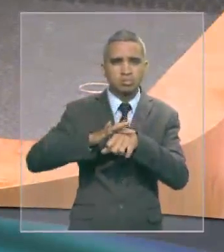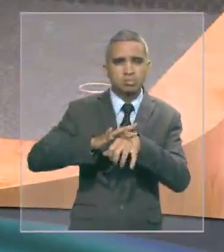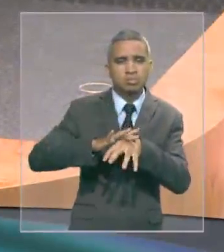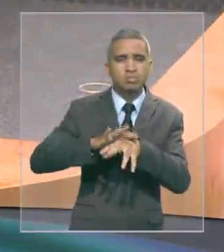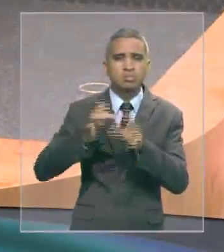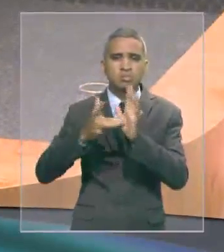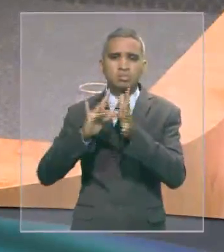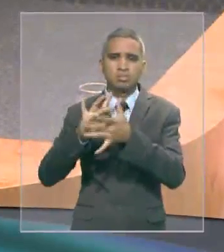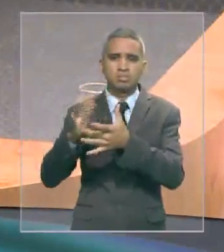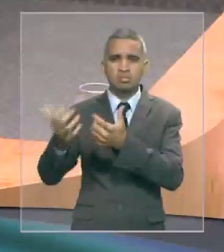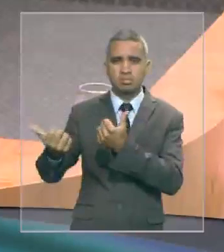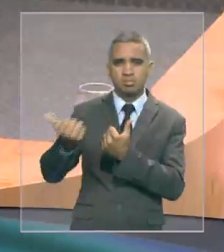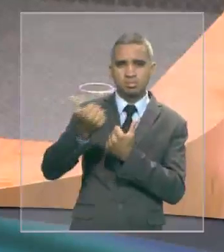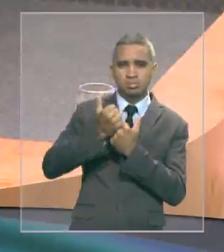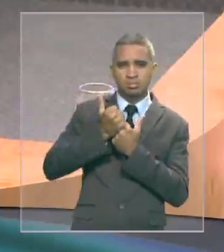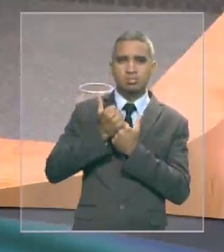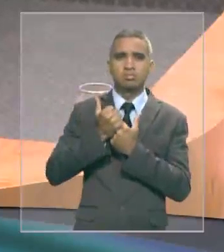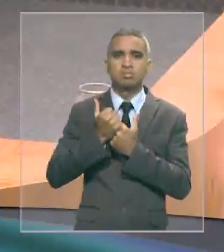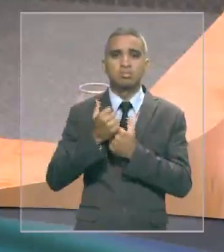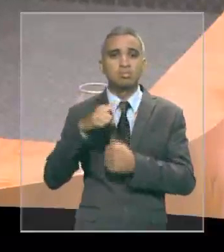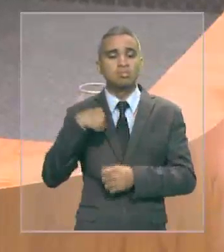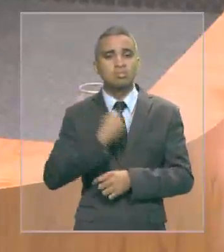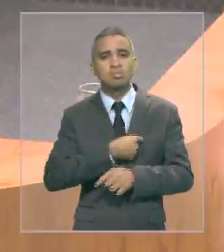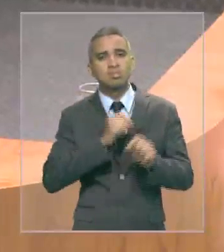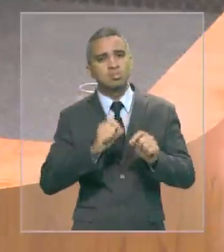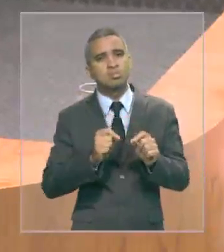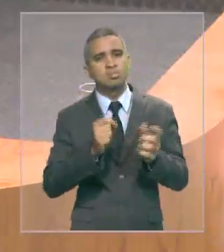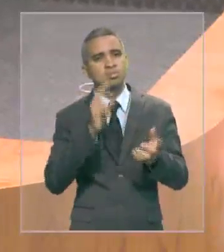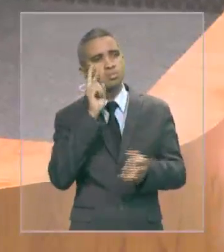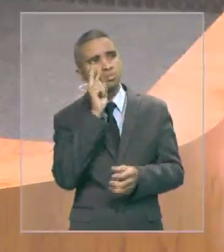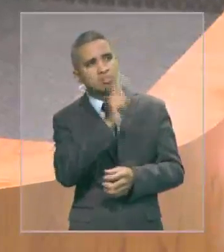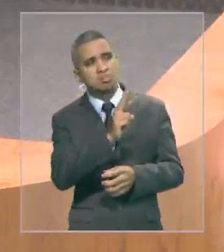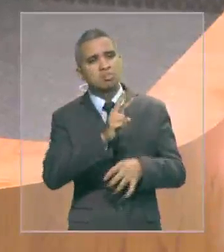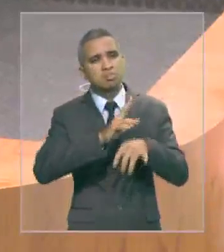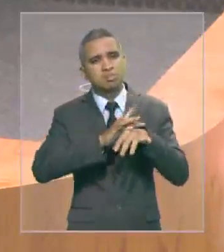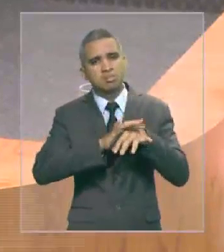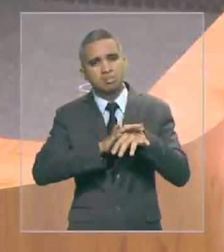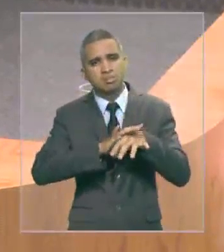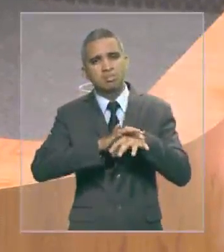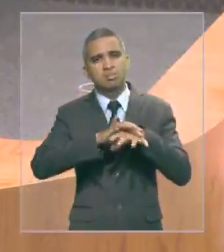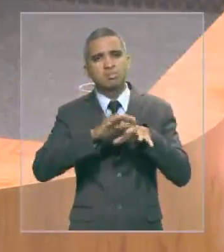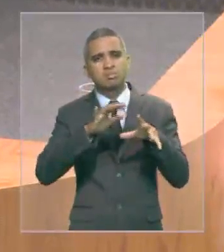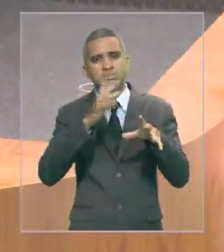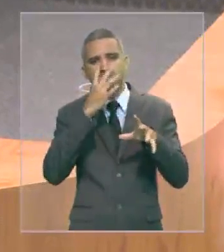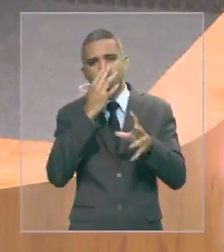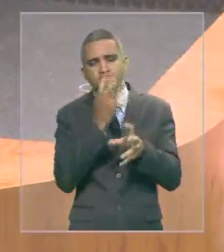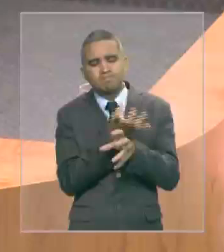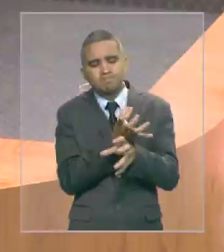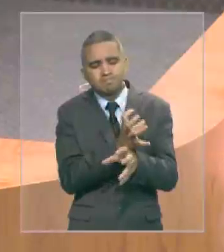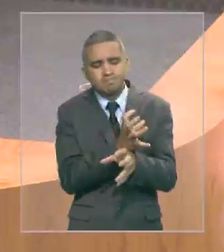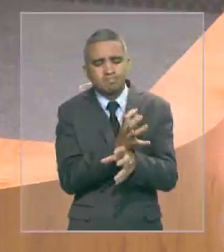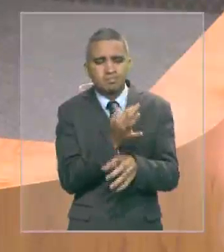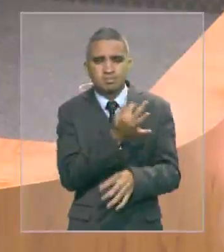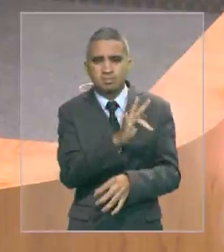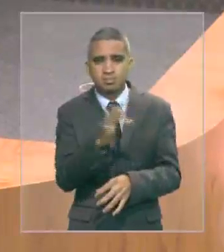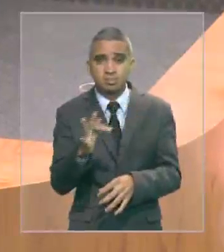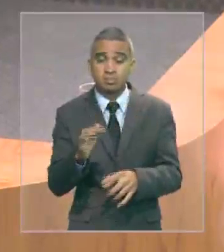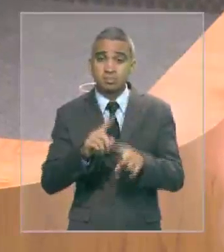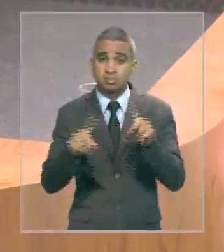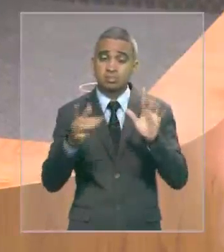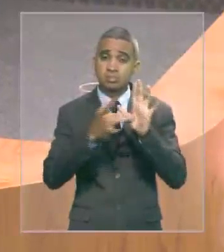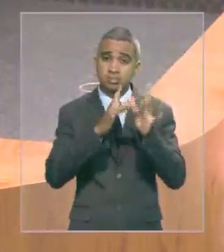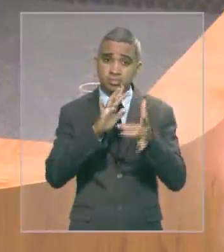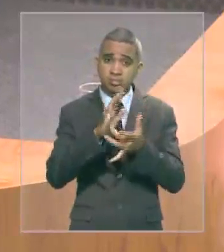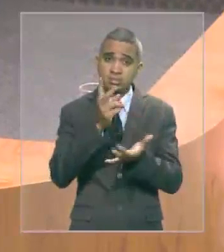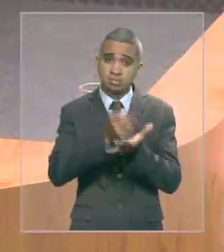E nós o reputávamos por aflito, ferido de Deus e oprimido. Mas Ele, Jesus,